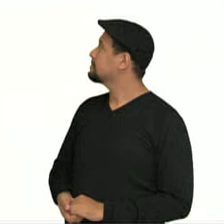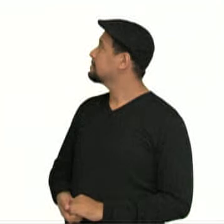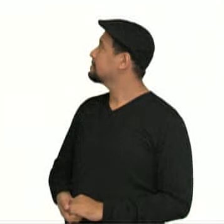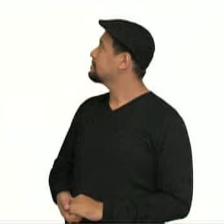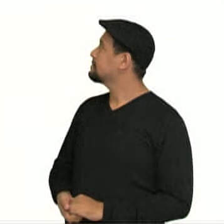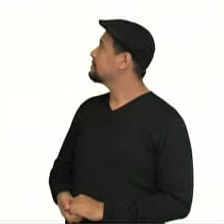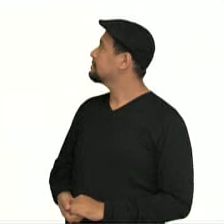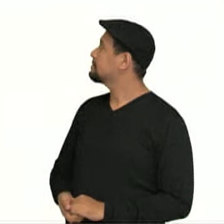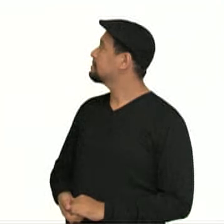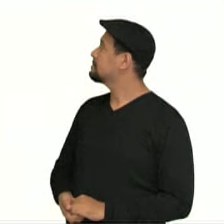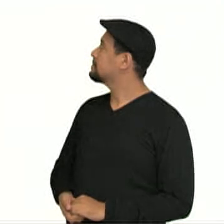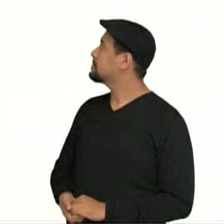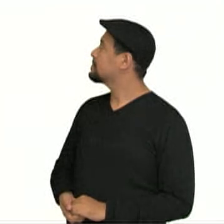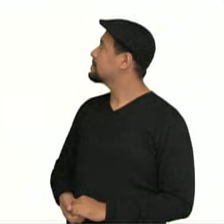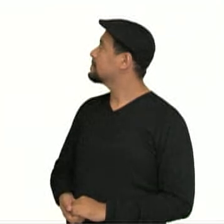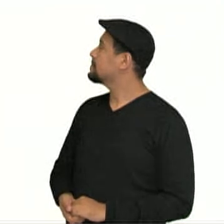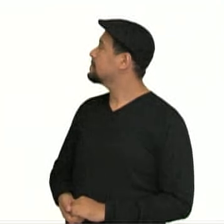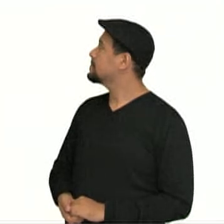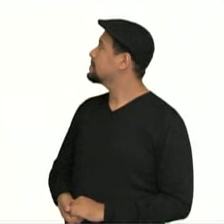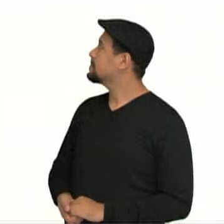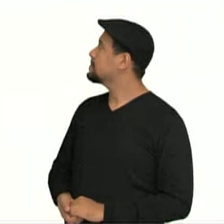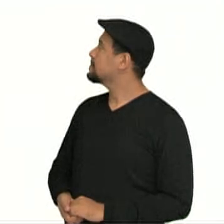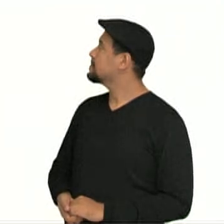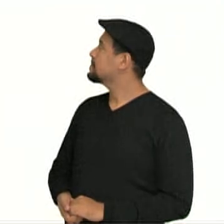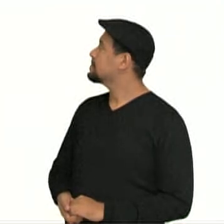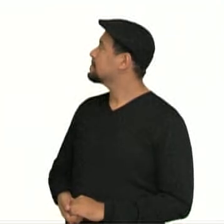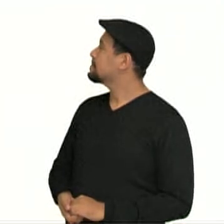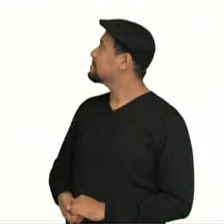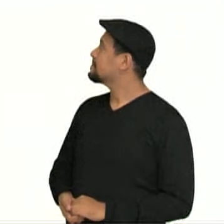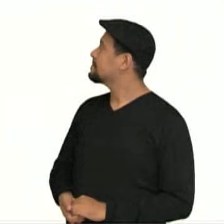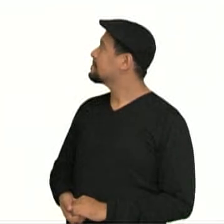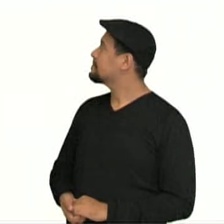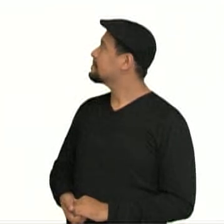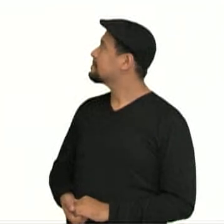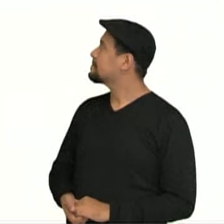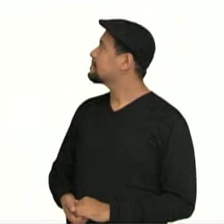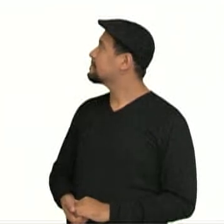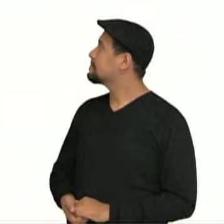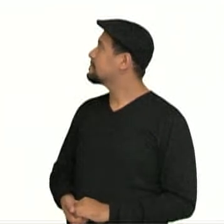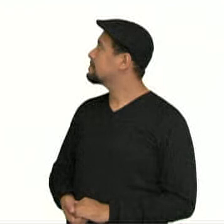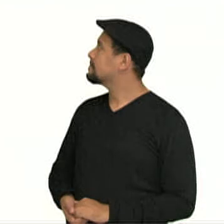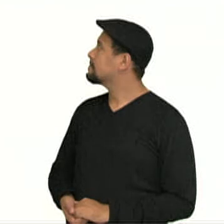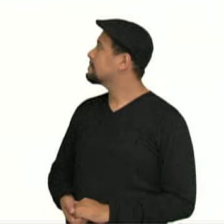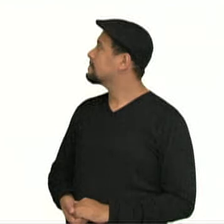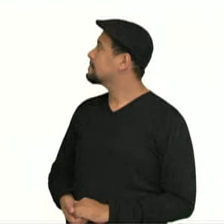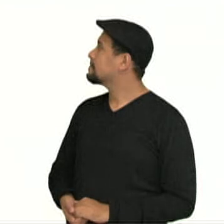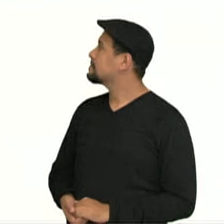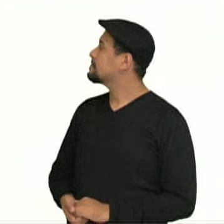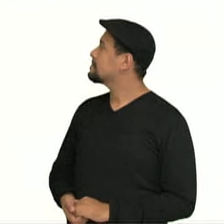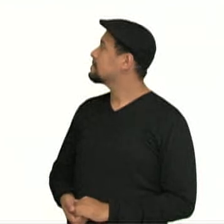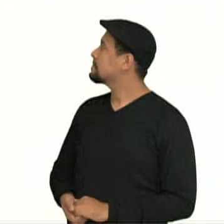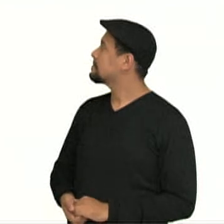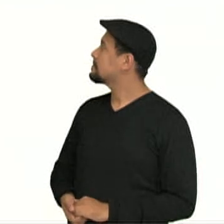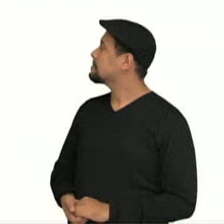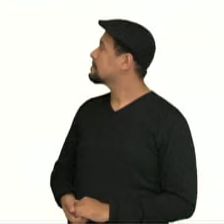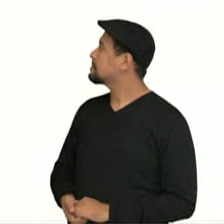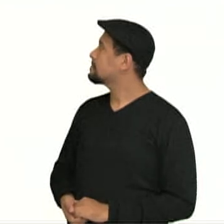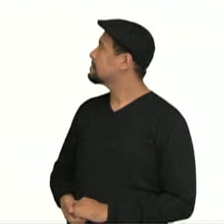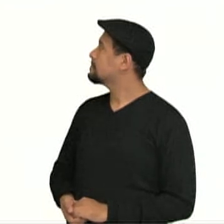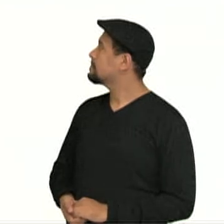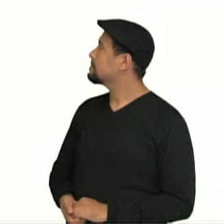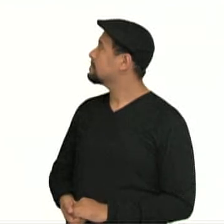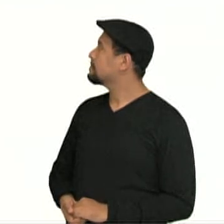glasses. She got them in the city and they cost $200. Mom likes to read the paper and now she can